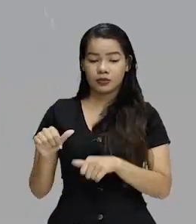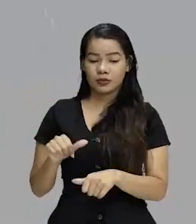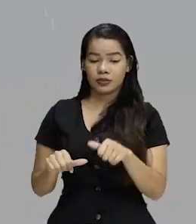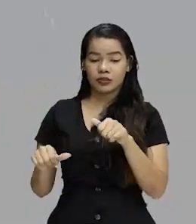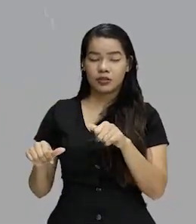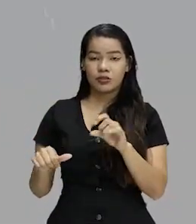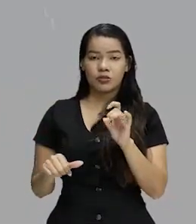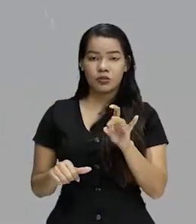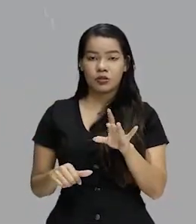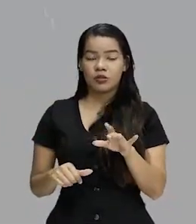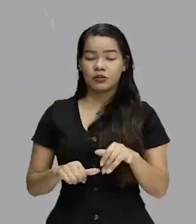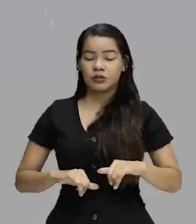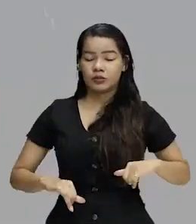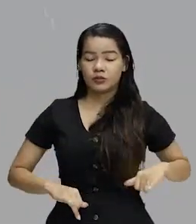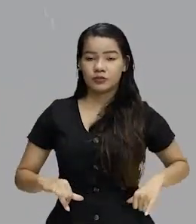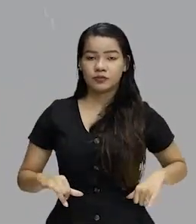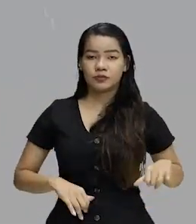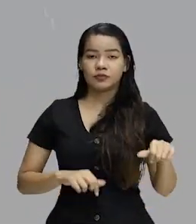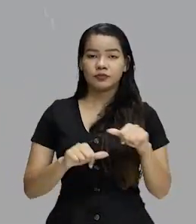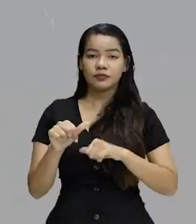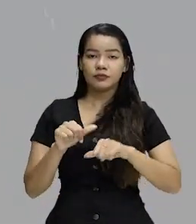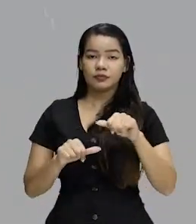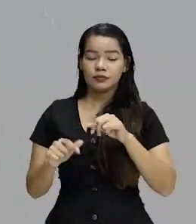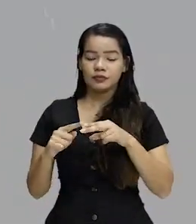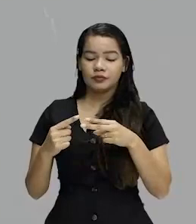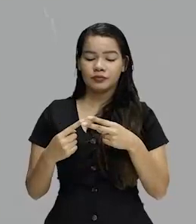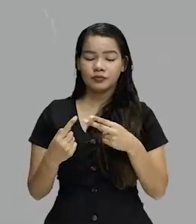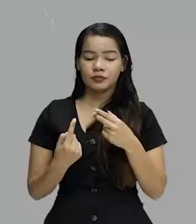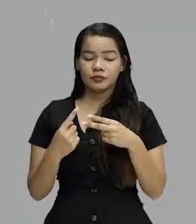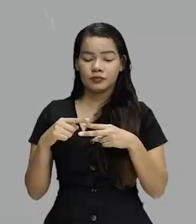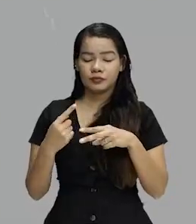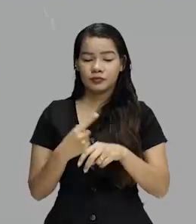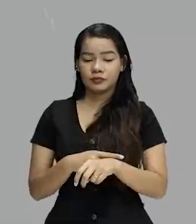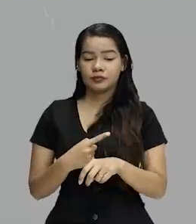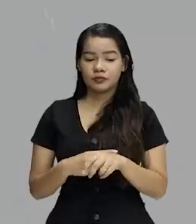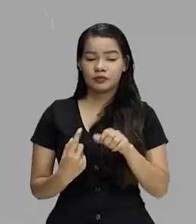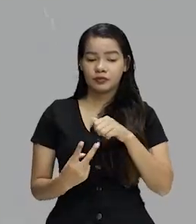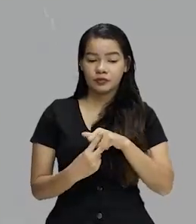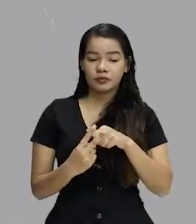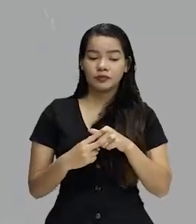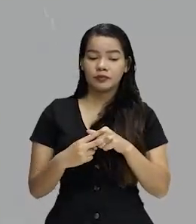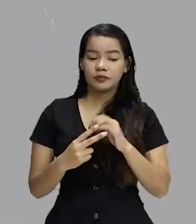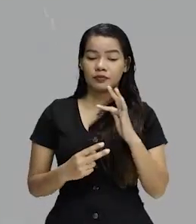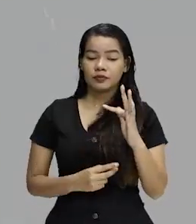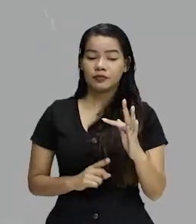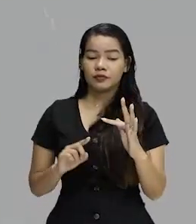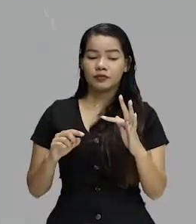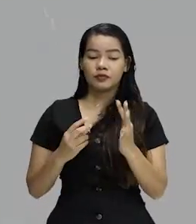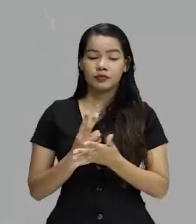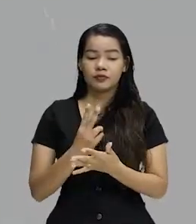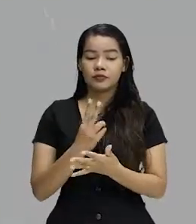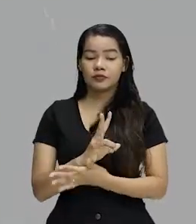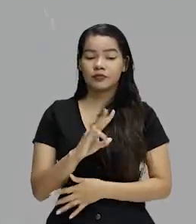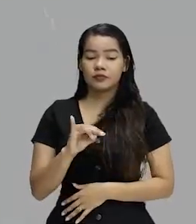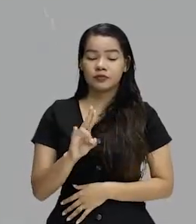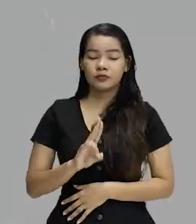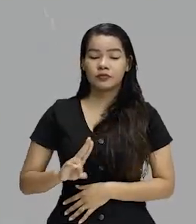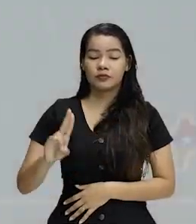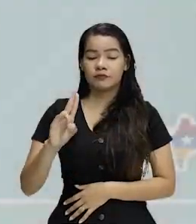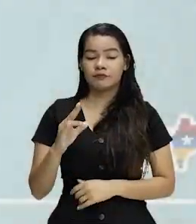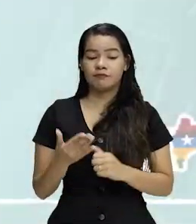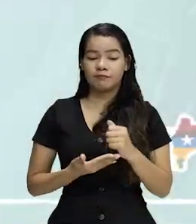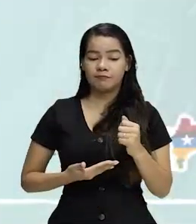Eles só sofrem alteração nesses dois tempos verbais. No futuro, você sempre vai usar o verbo na sua forma básica, na sua